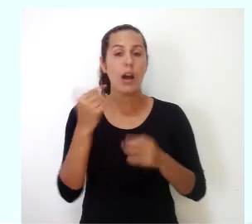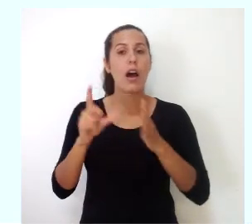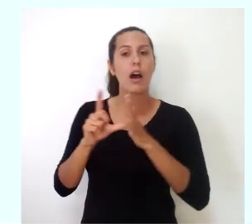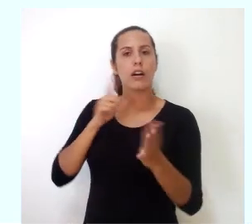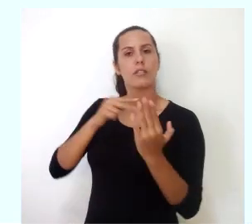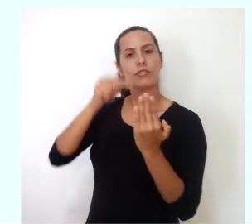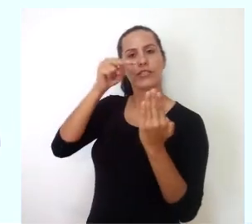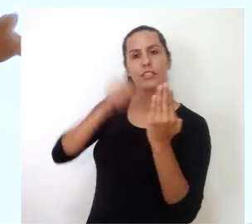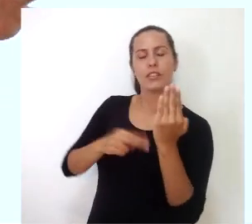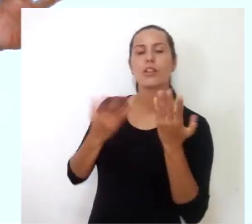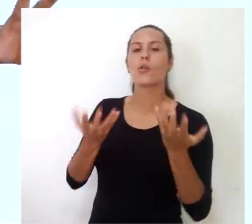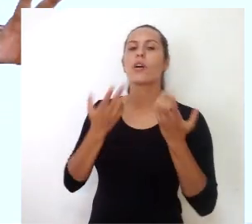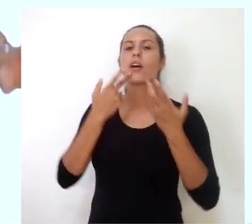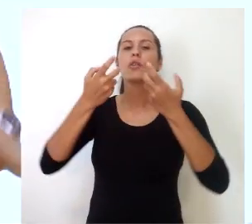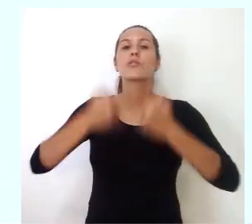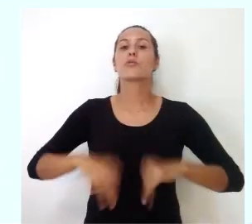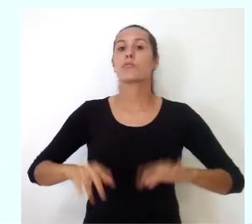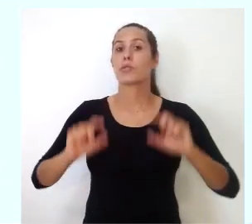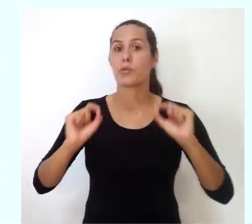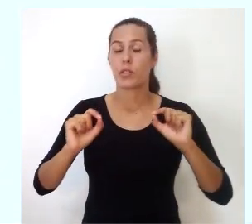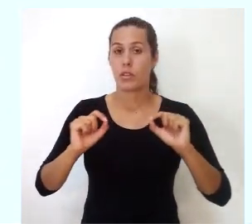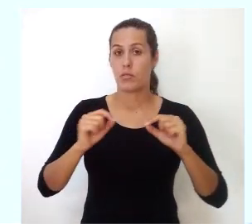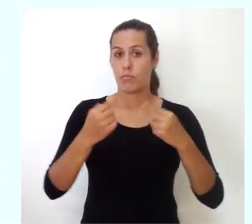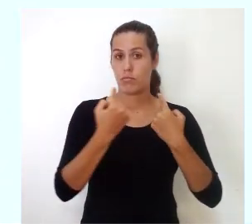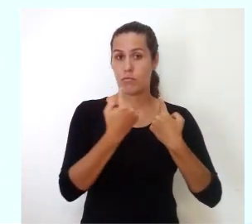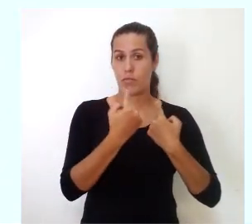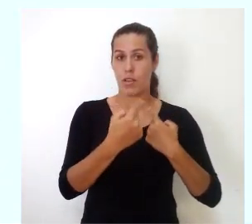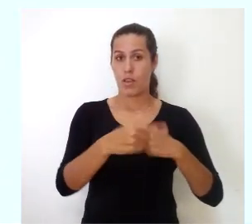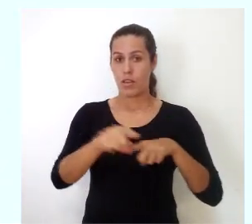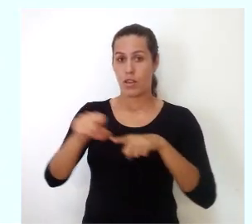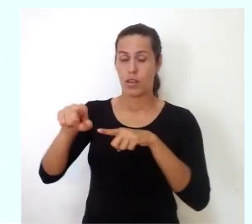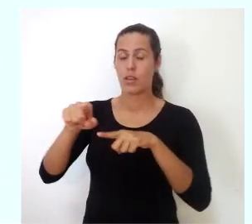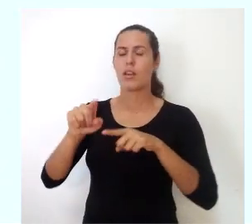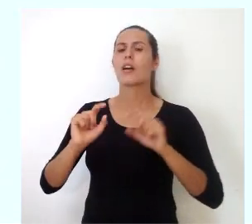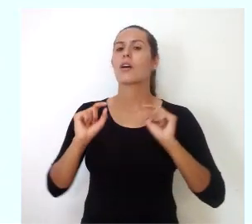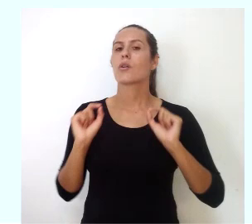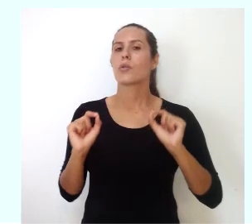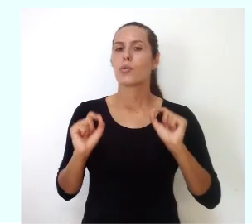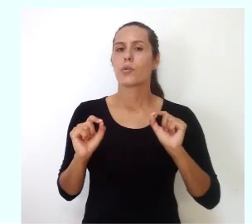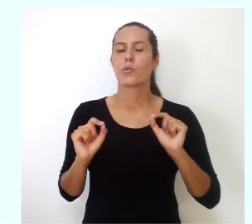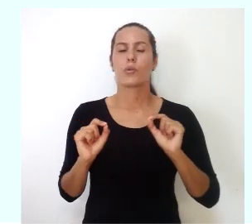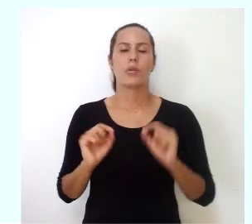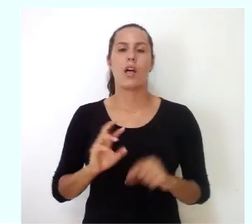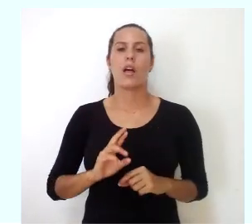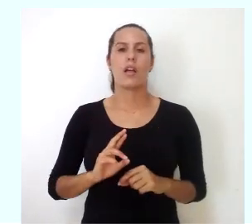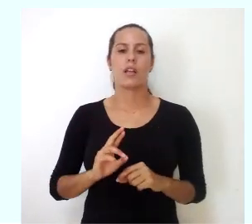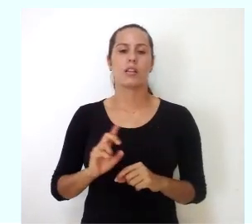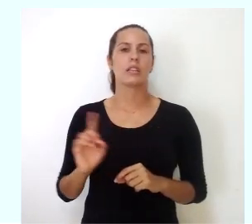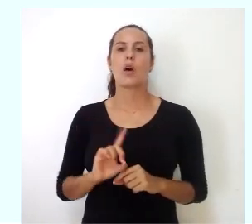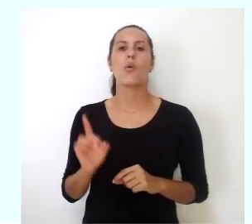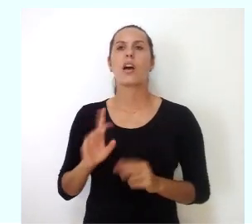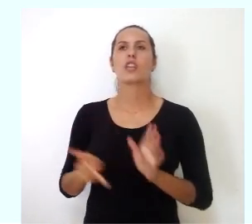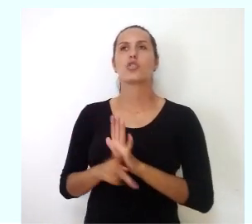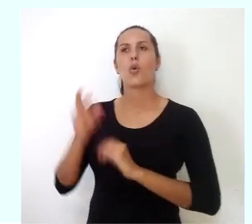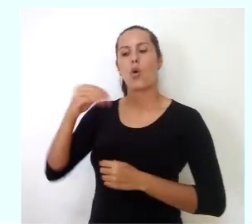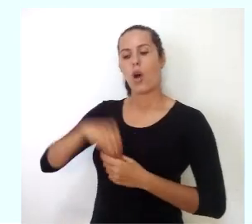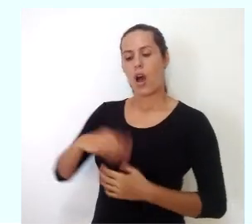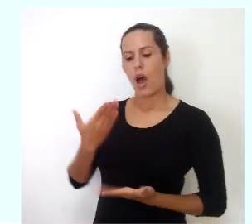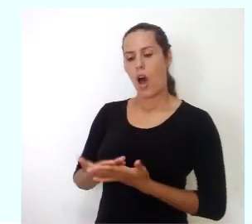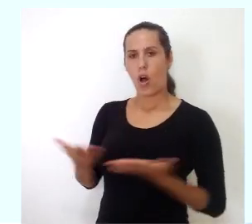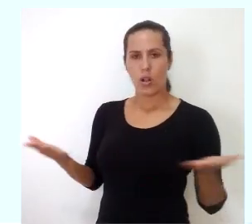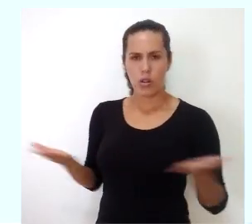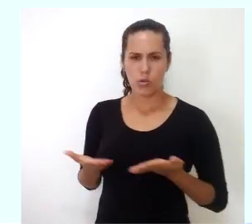falar o seguinte. Esse desafio e esta reflexão não é só para a nossa aula de hoje. E não apenas para